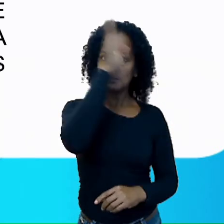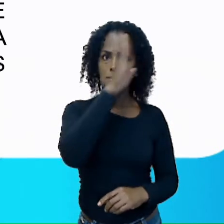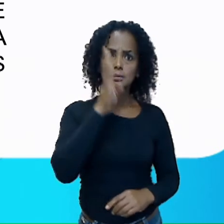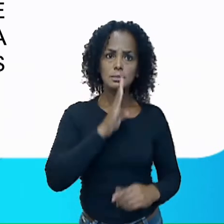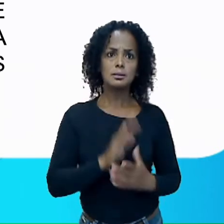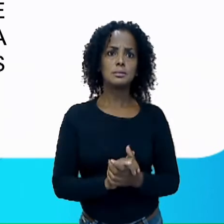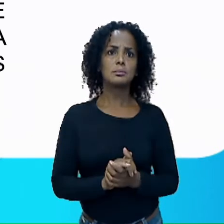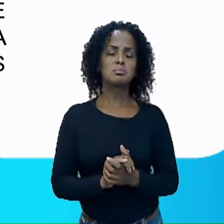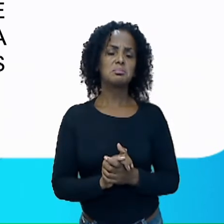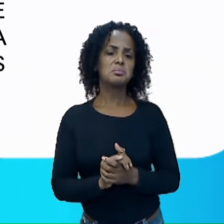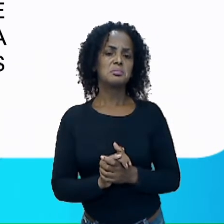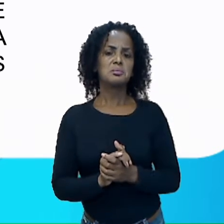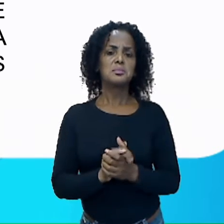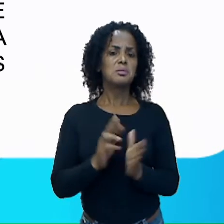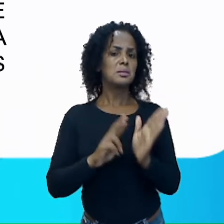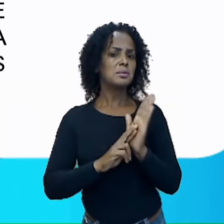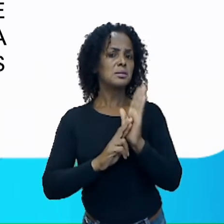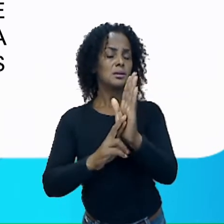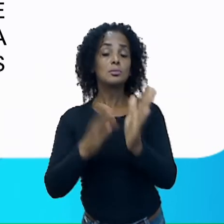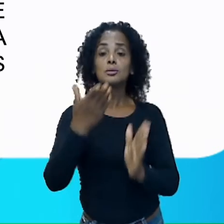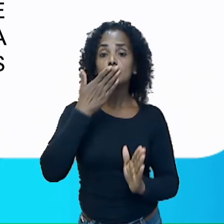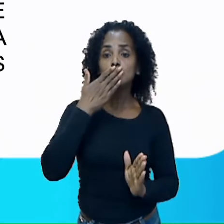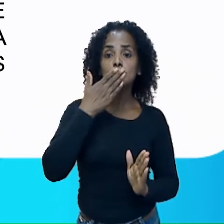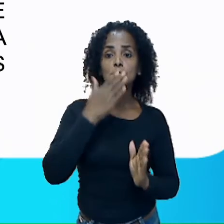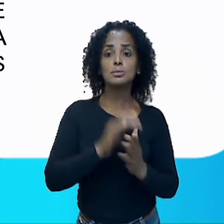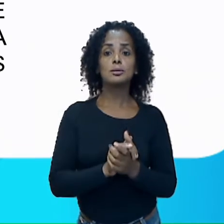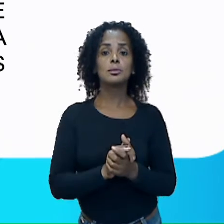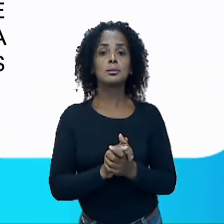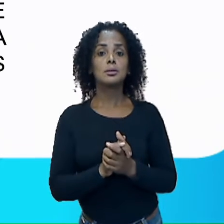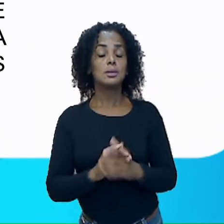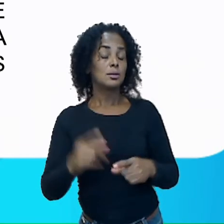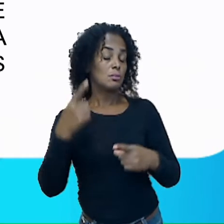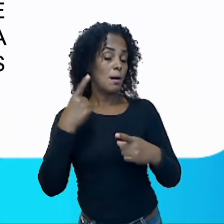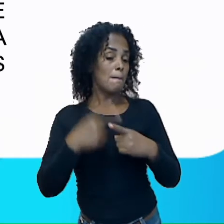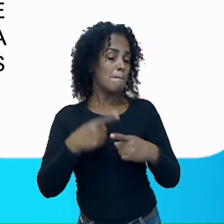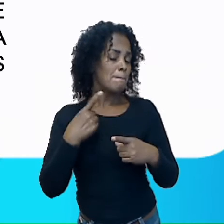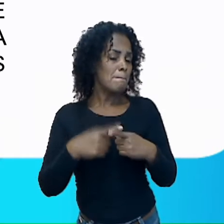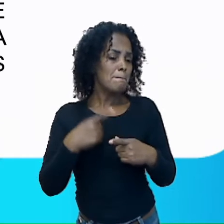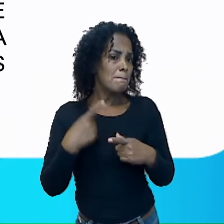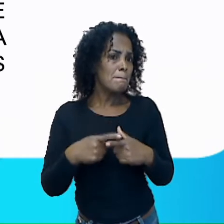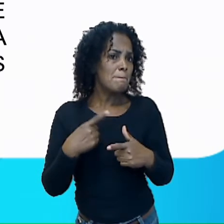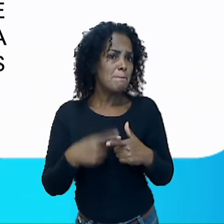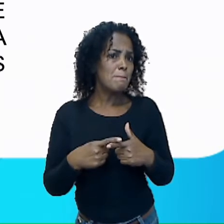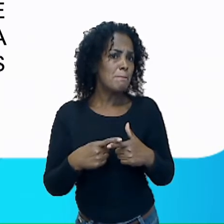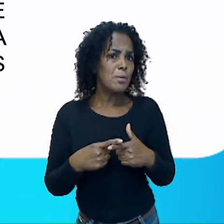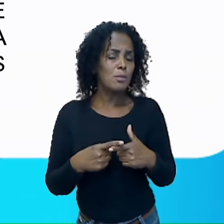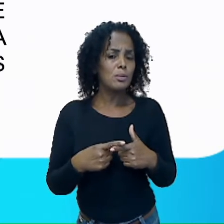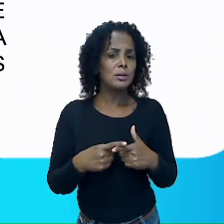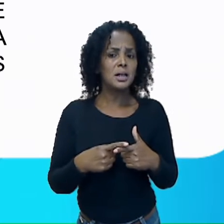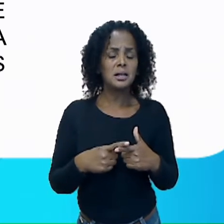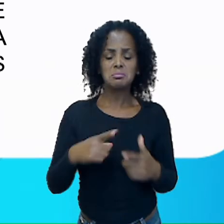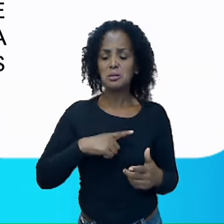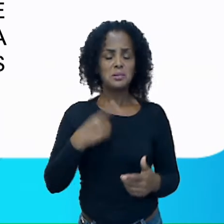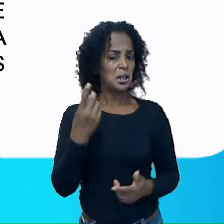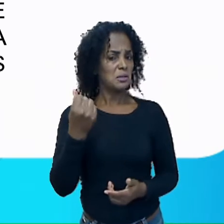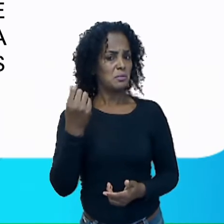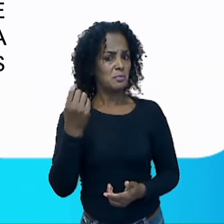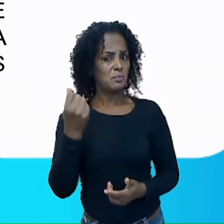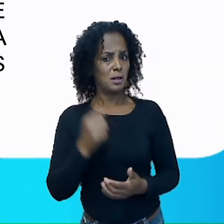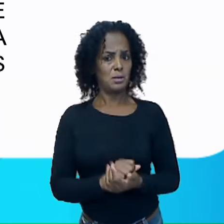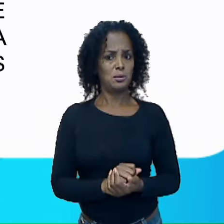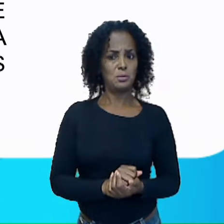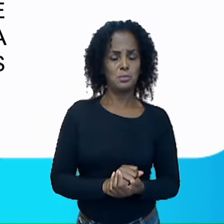brasileira mais representativa dos índios. Isso porque ela não busca apenas um valor estético,